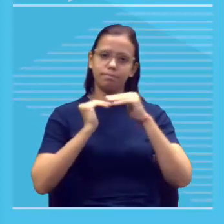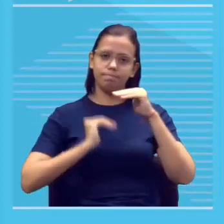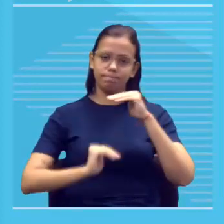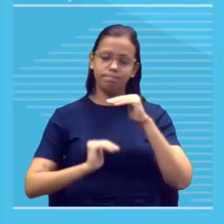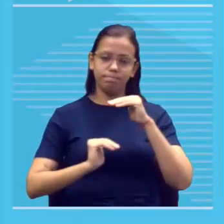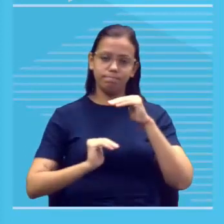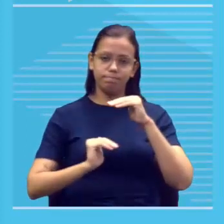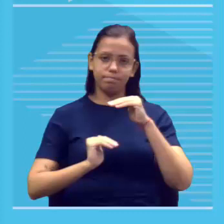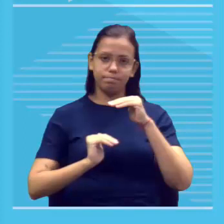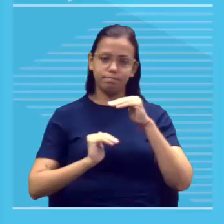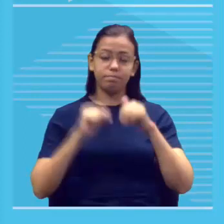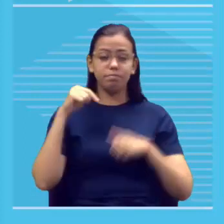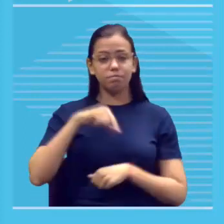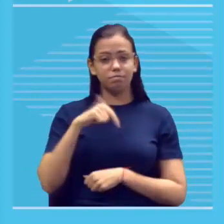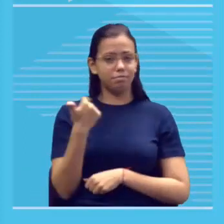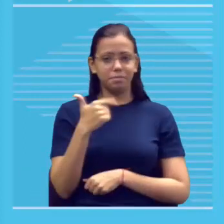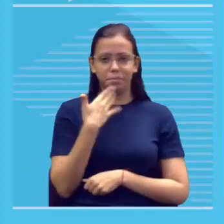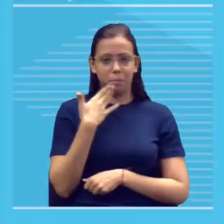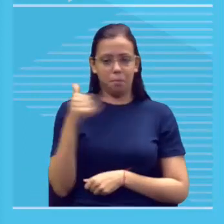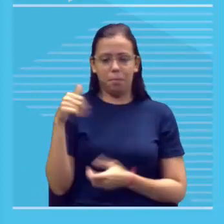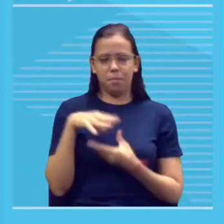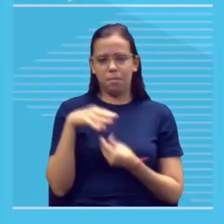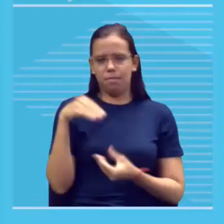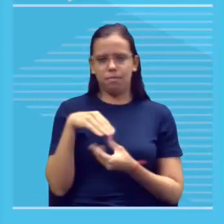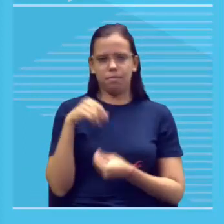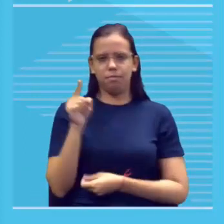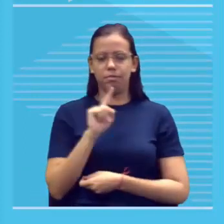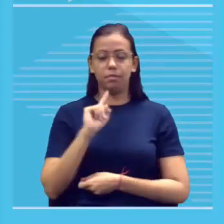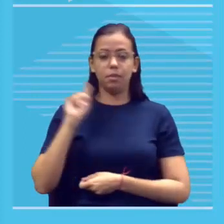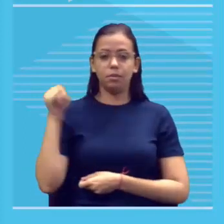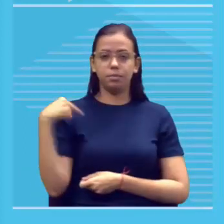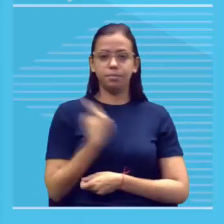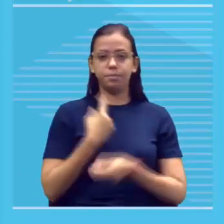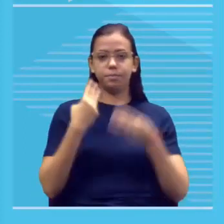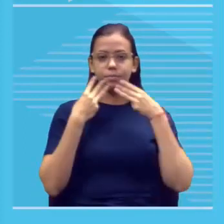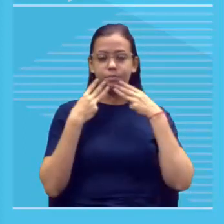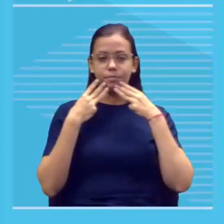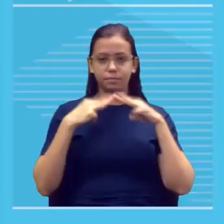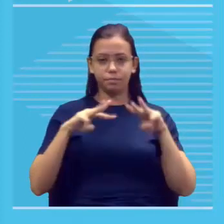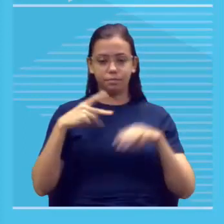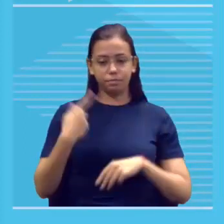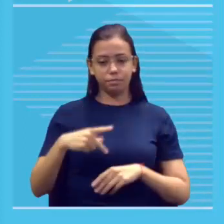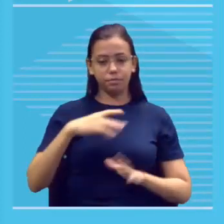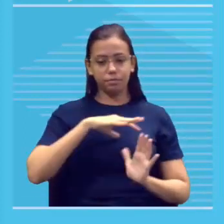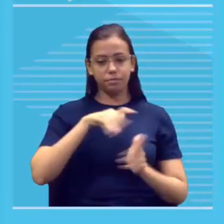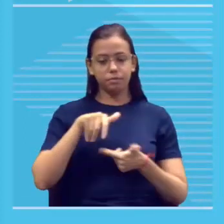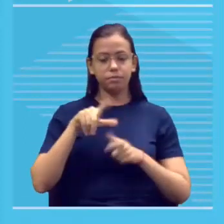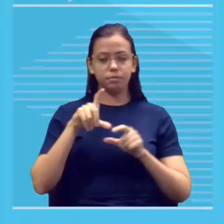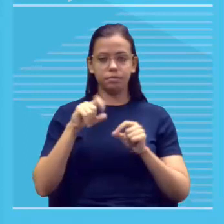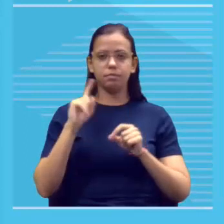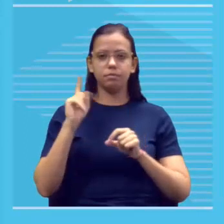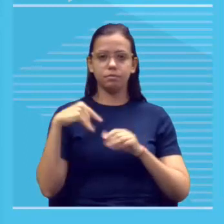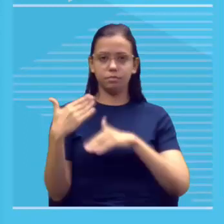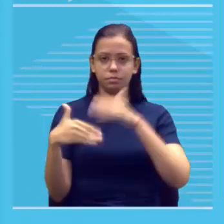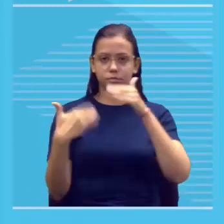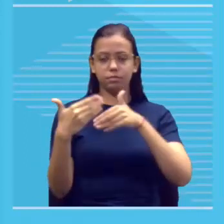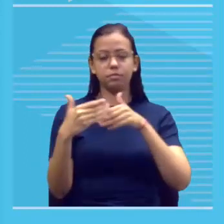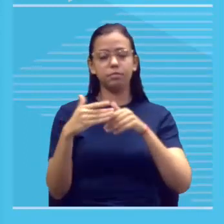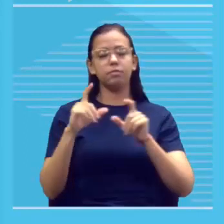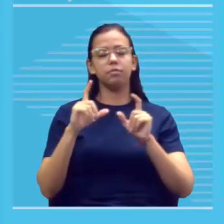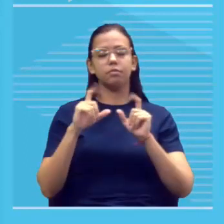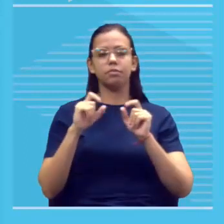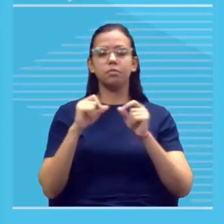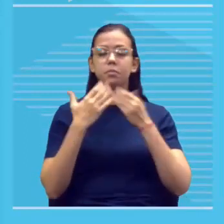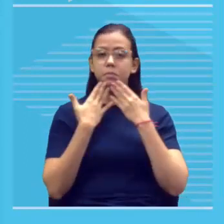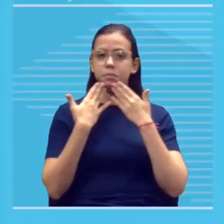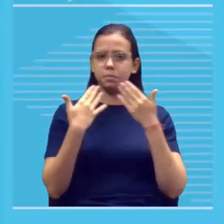para cá não vieram os melhores espíritos e a nossa missão aqui na terra segundo espiritismo é evoluir no tornar melhor gente